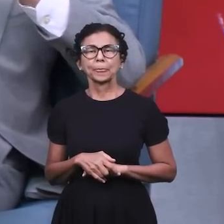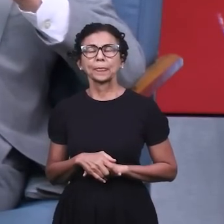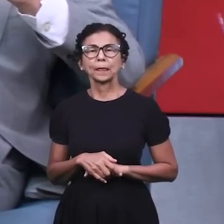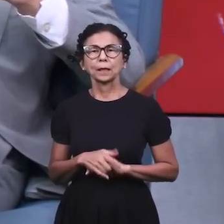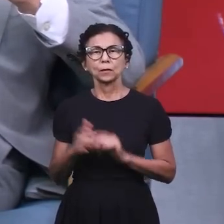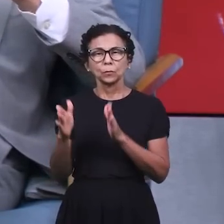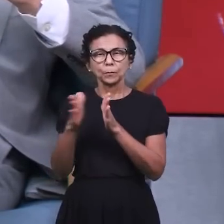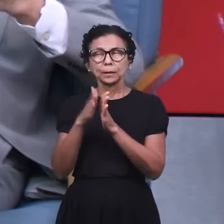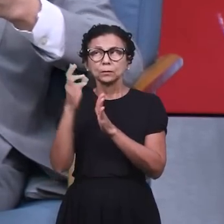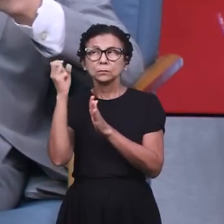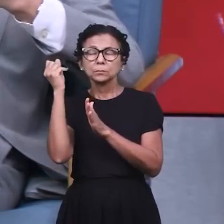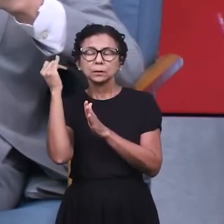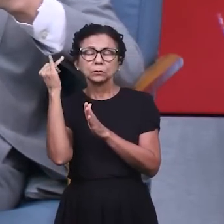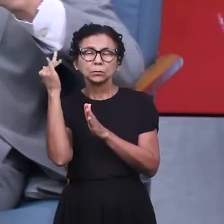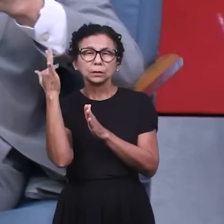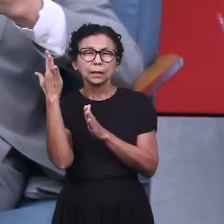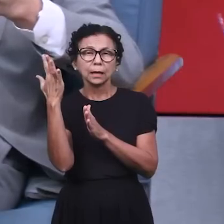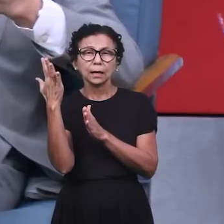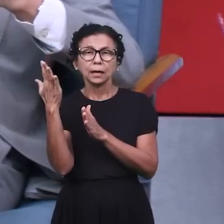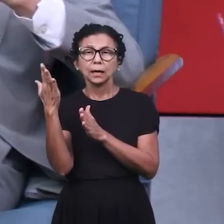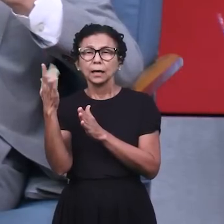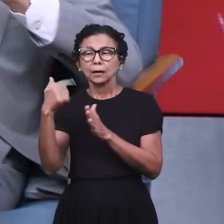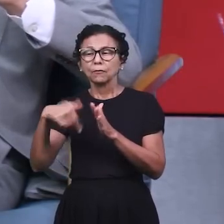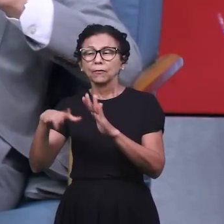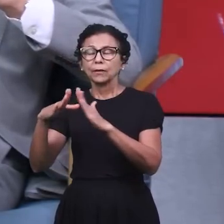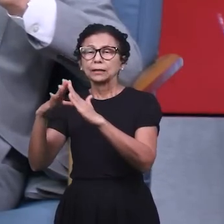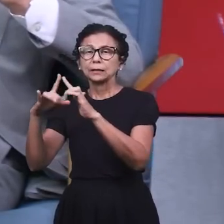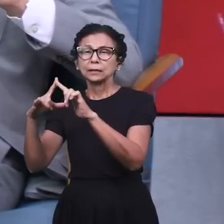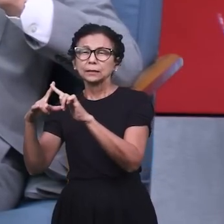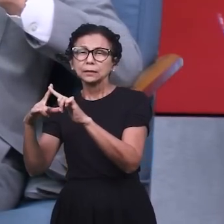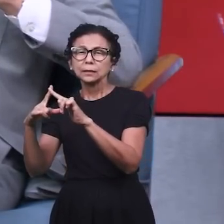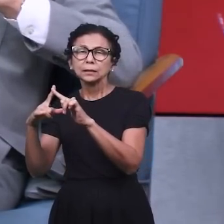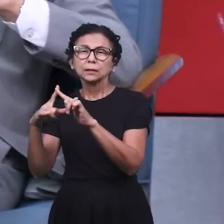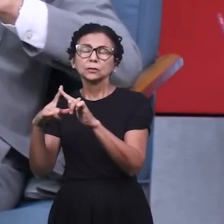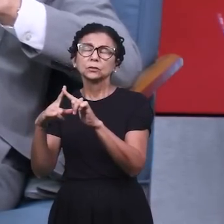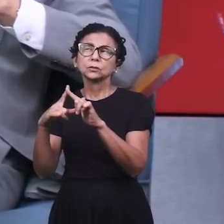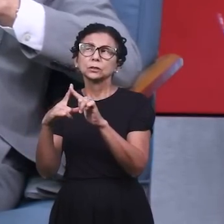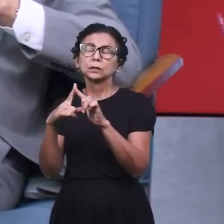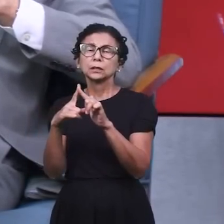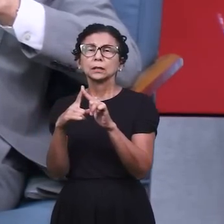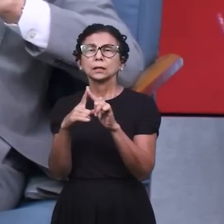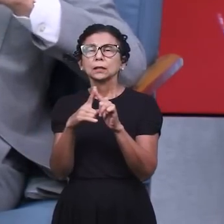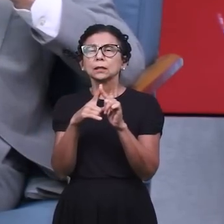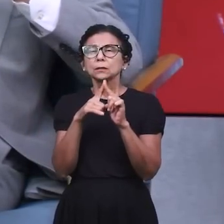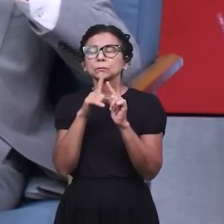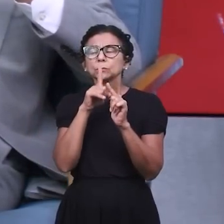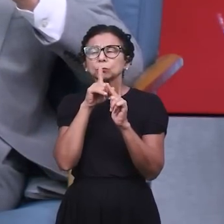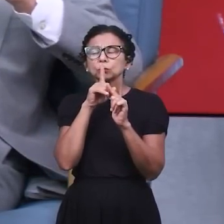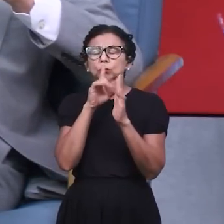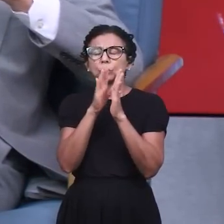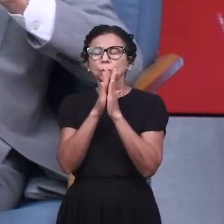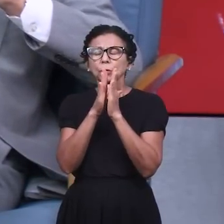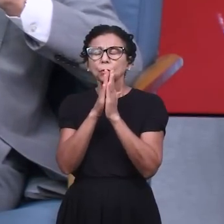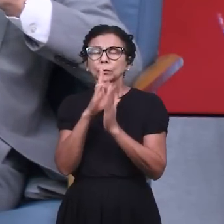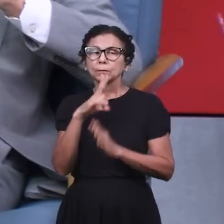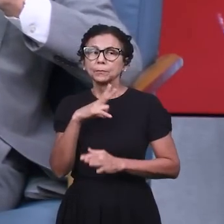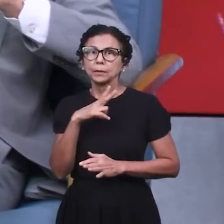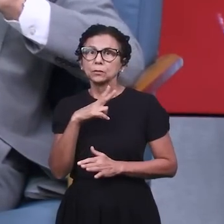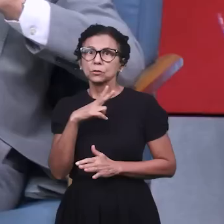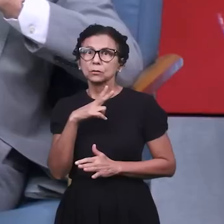que a igreja, naquele silêncio, né, ali ela busca o Senhor, e as